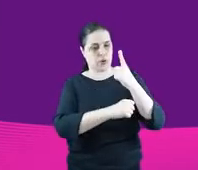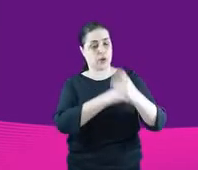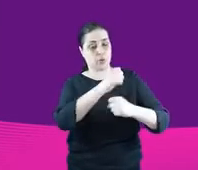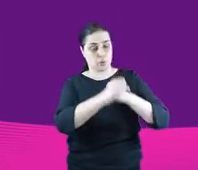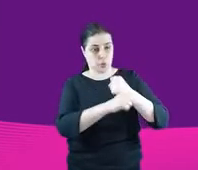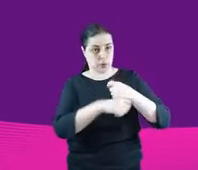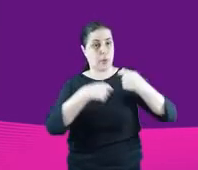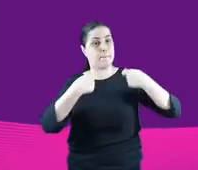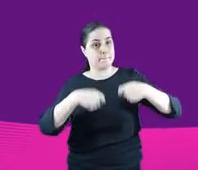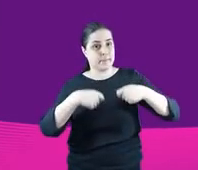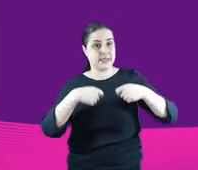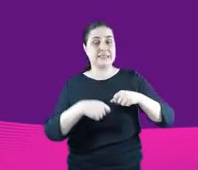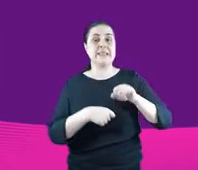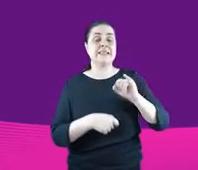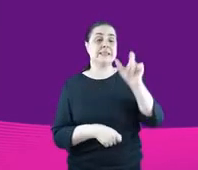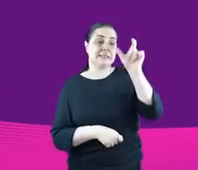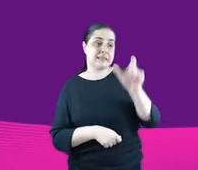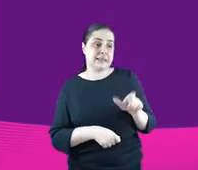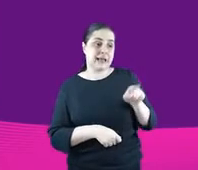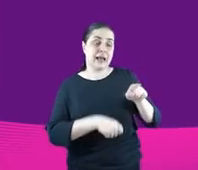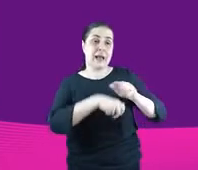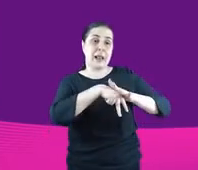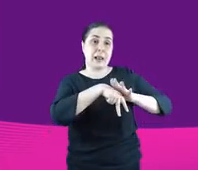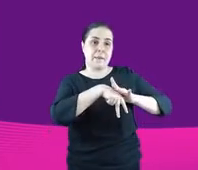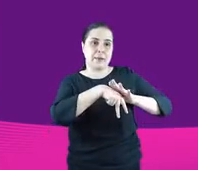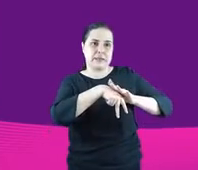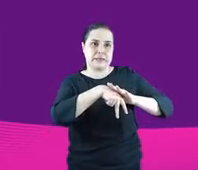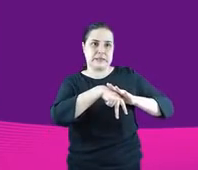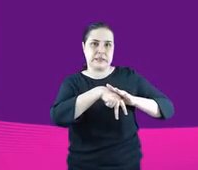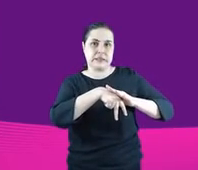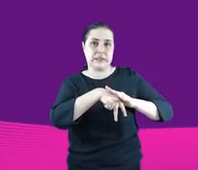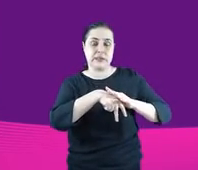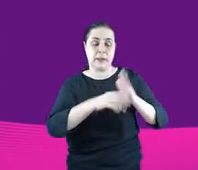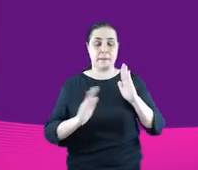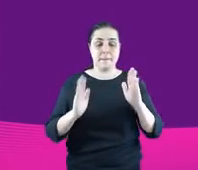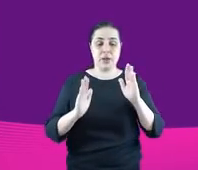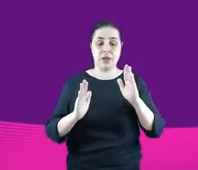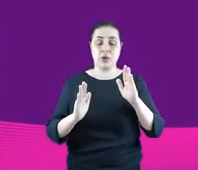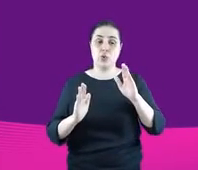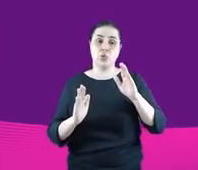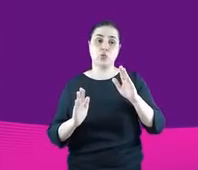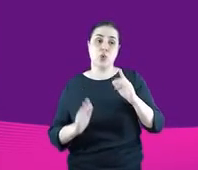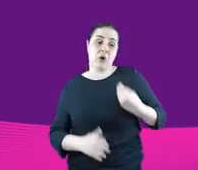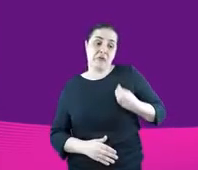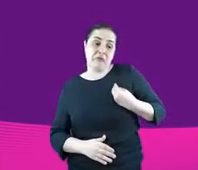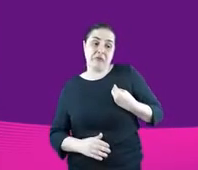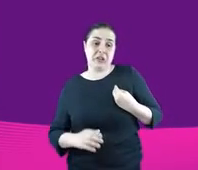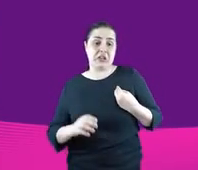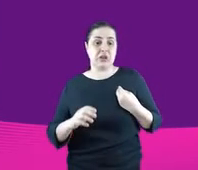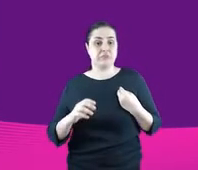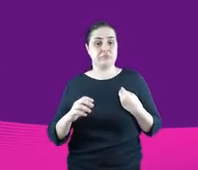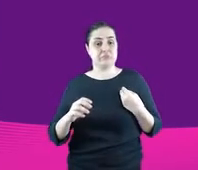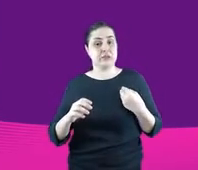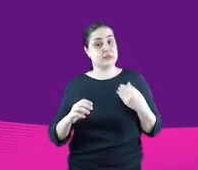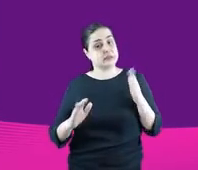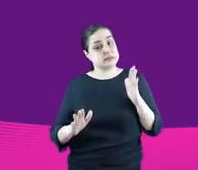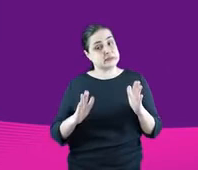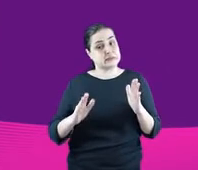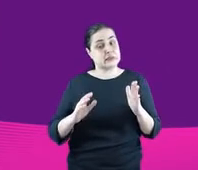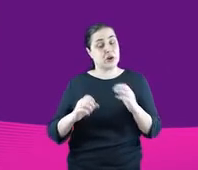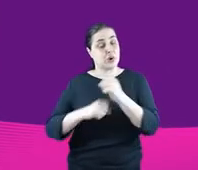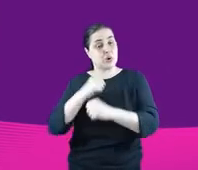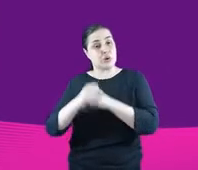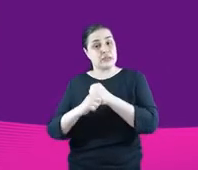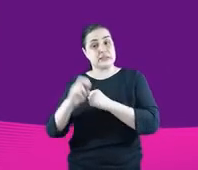de vida dessa paciente é menor que 5 a 10 anos. Qual é o objetivo dessa mamografia?